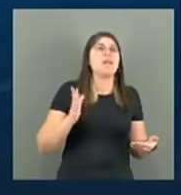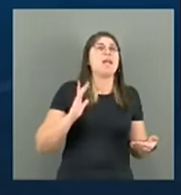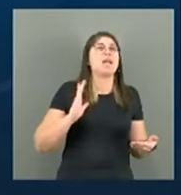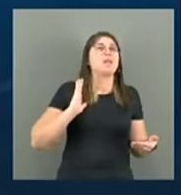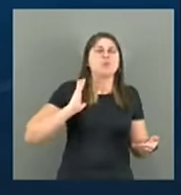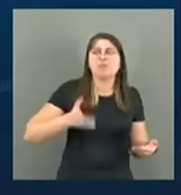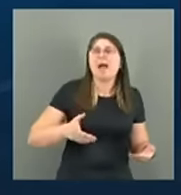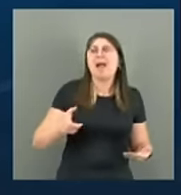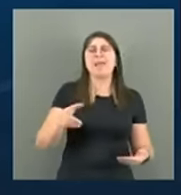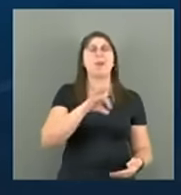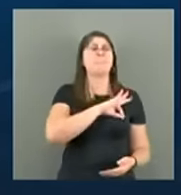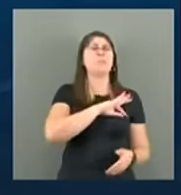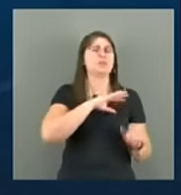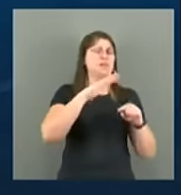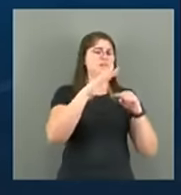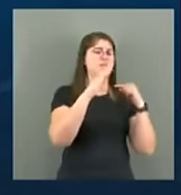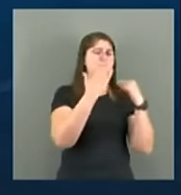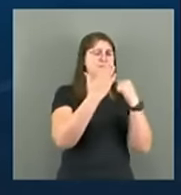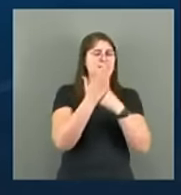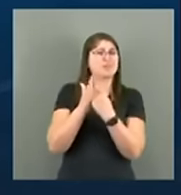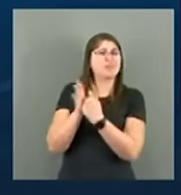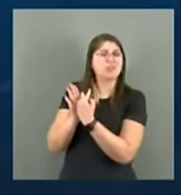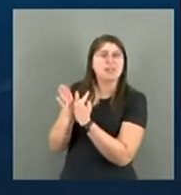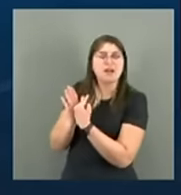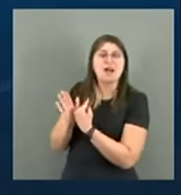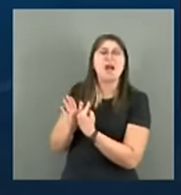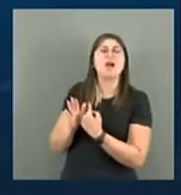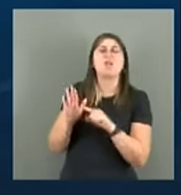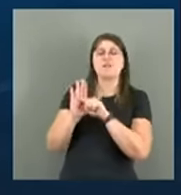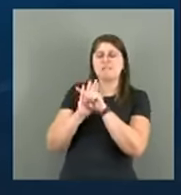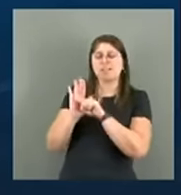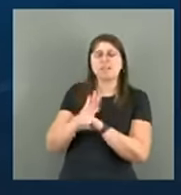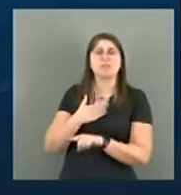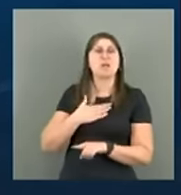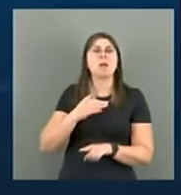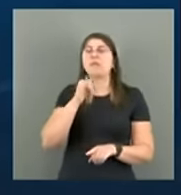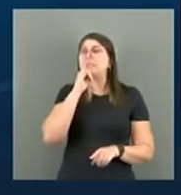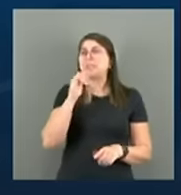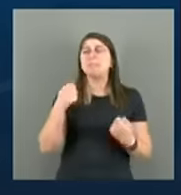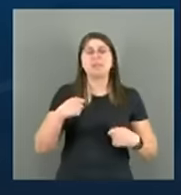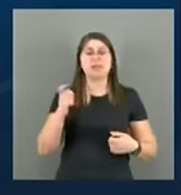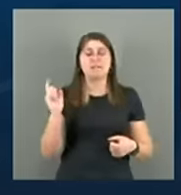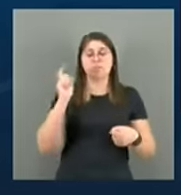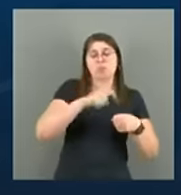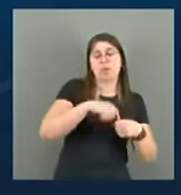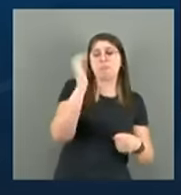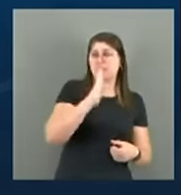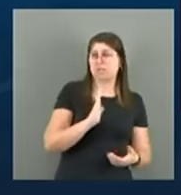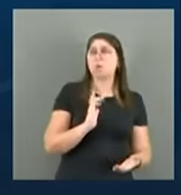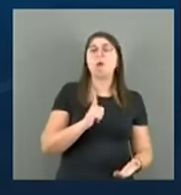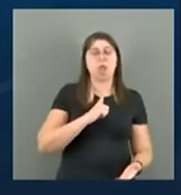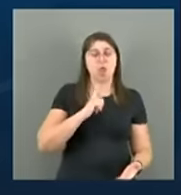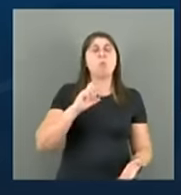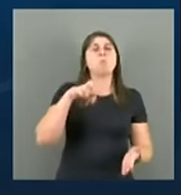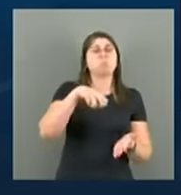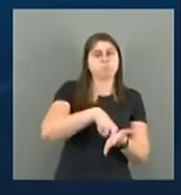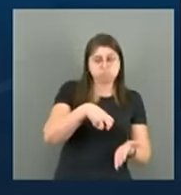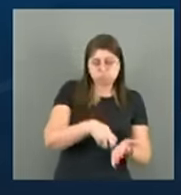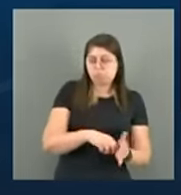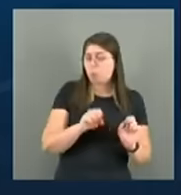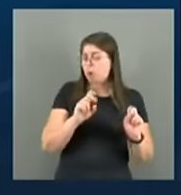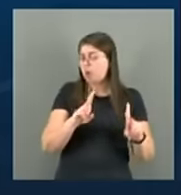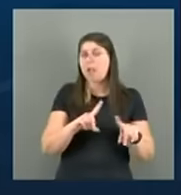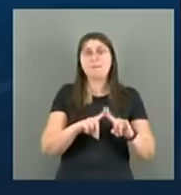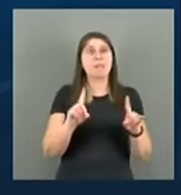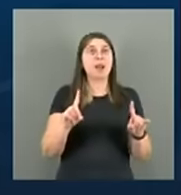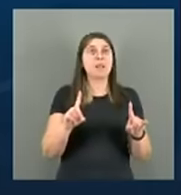me investigando. Eu não estou aqui para se esconder, tá? Se eu tiver que pagar, eu vou voltar para o Brasil, vou pagar, não tem problema nenhum. Agora, eu vou fazer